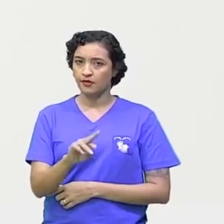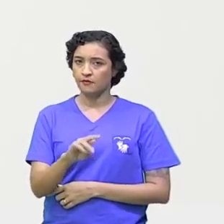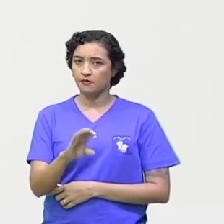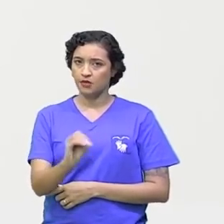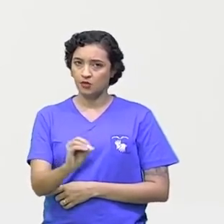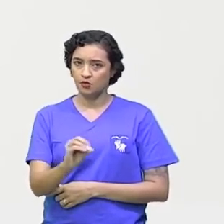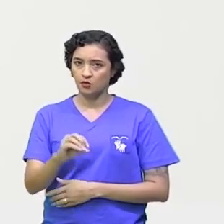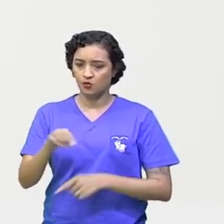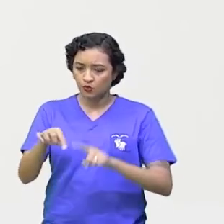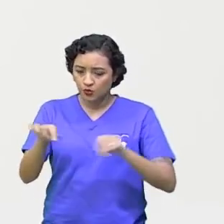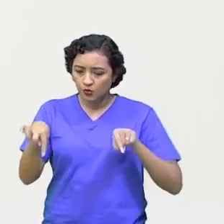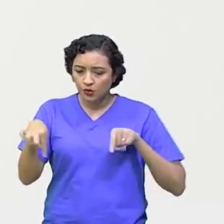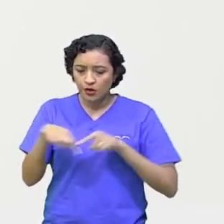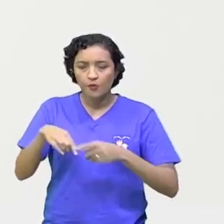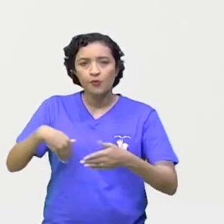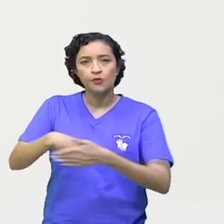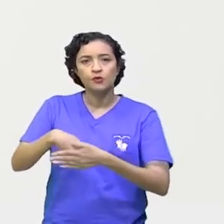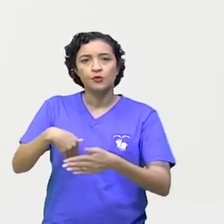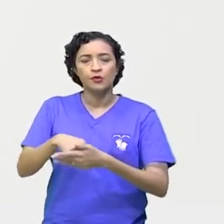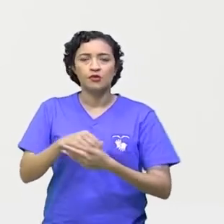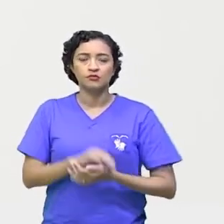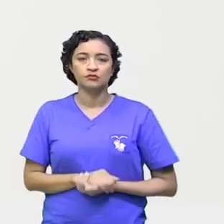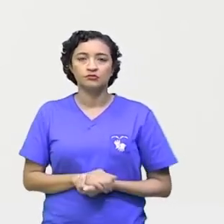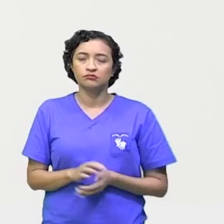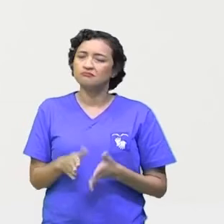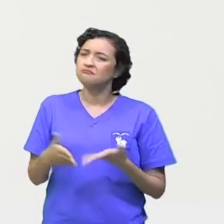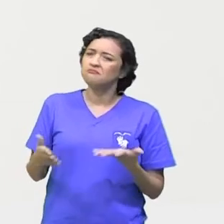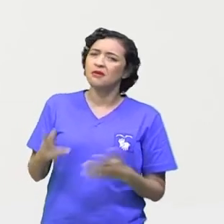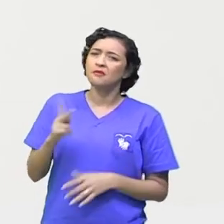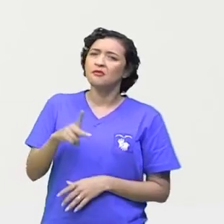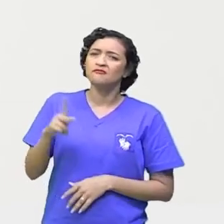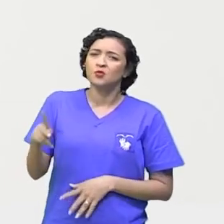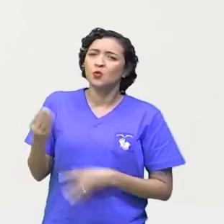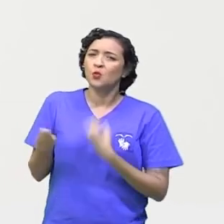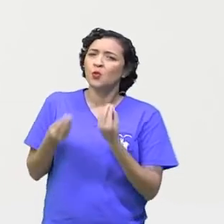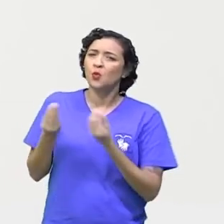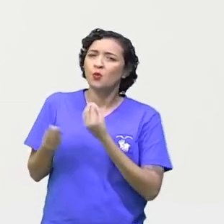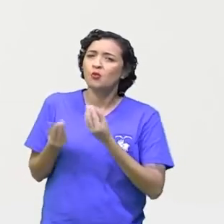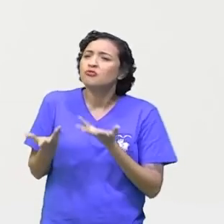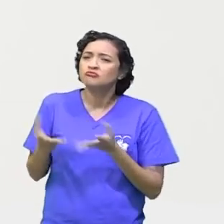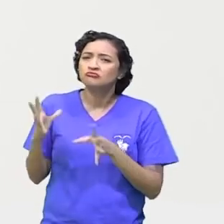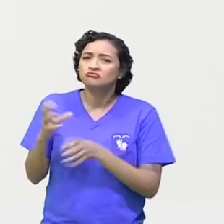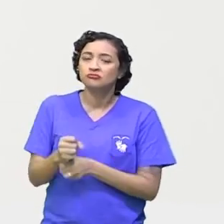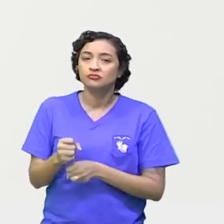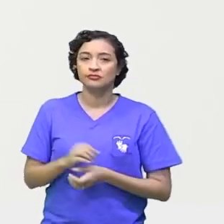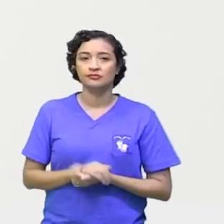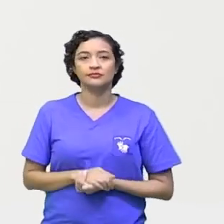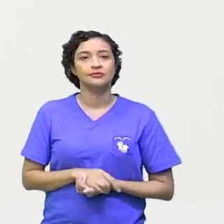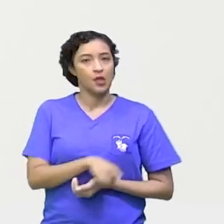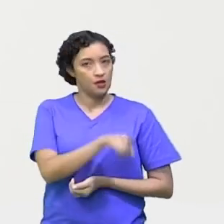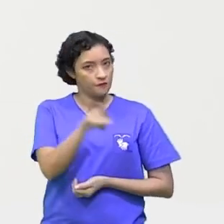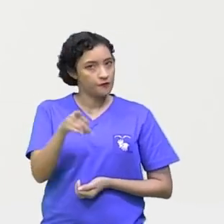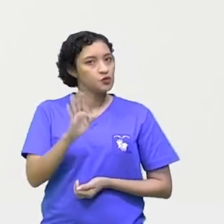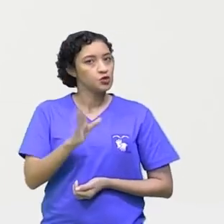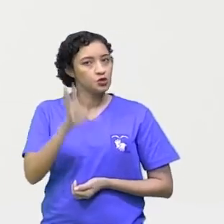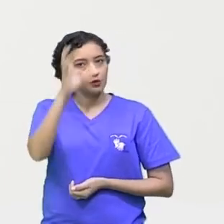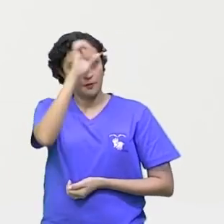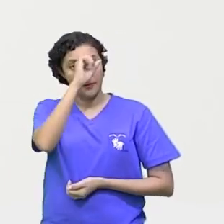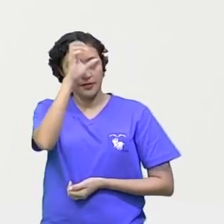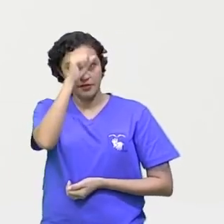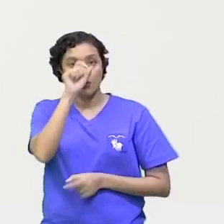Professor, e como é que eu calculo perímetro? Bom, nós já vimos que perímetro corresponde a quem? A soma